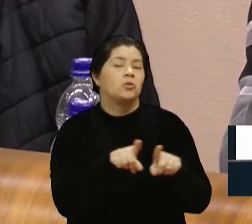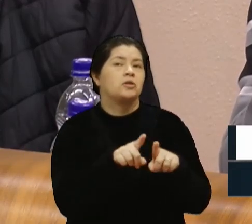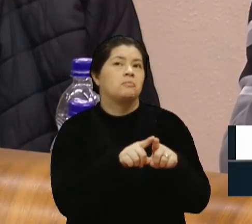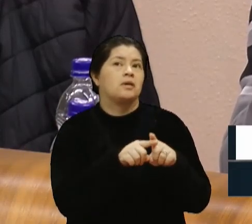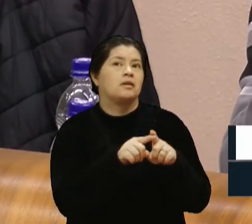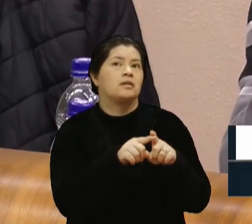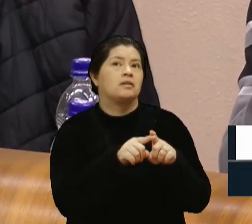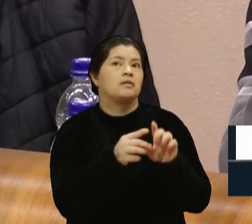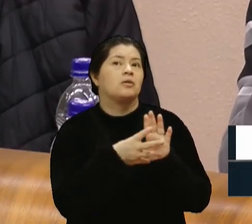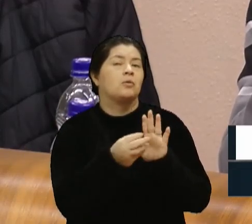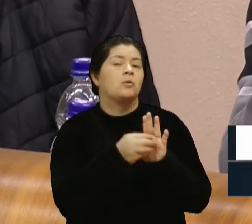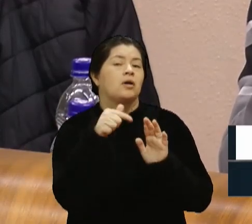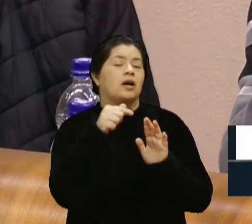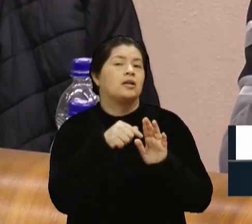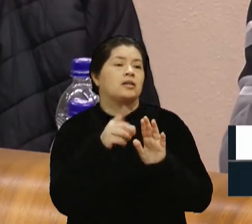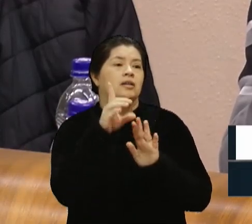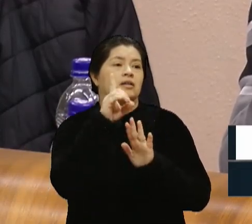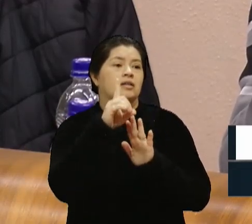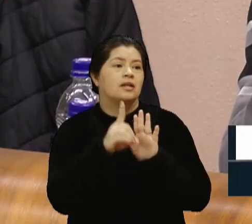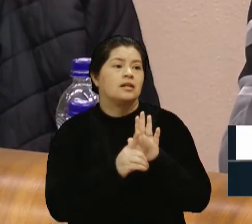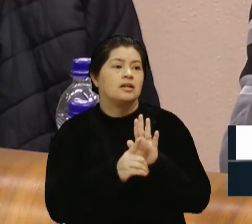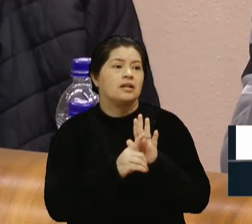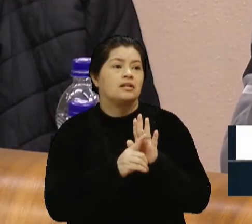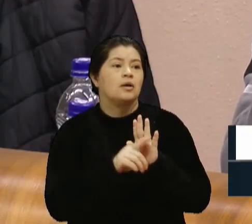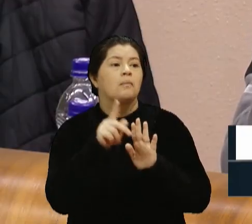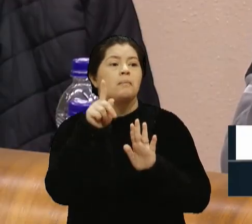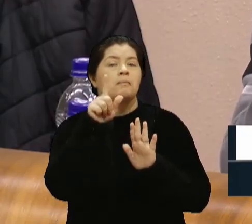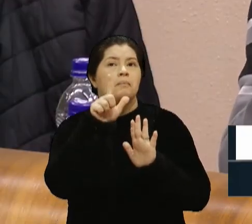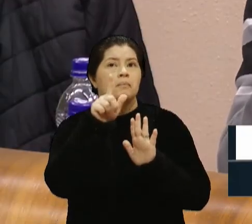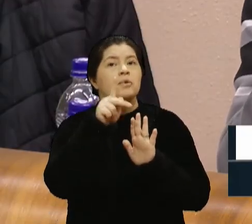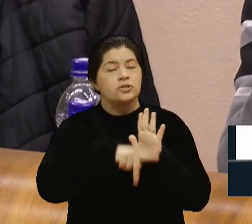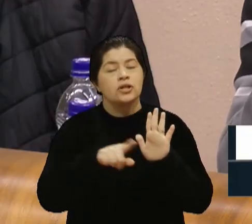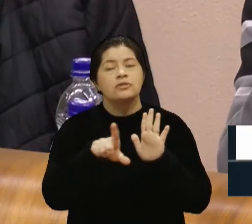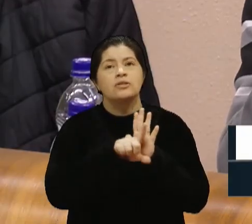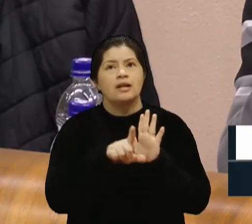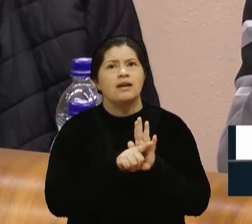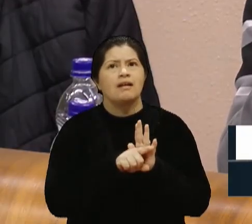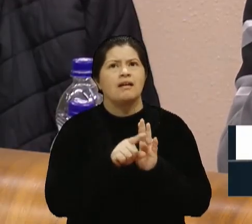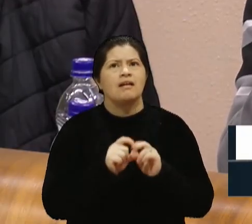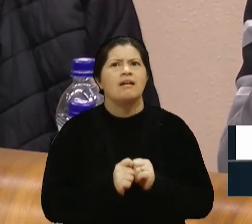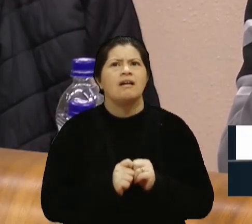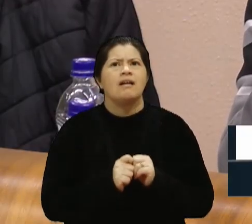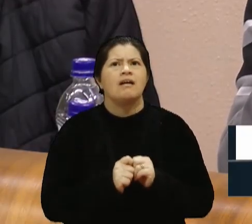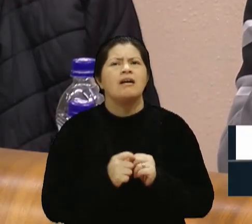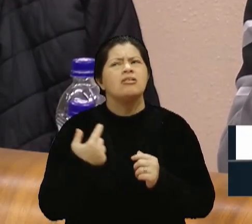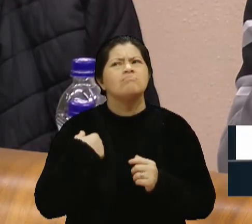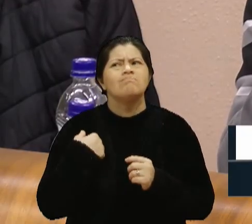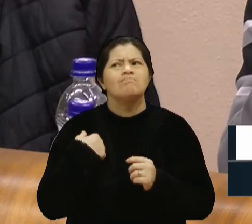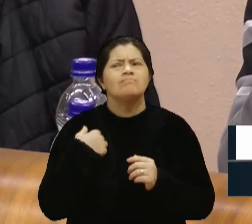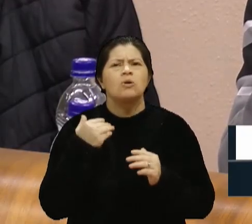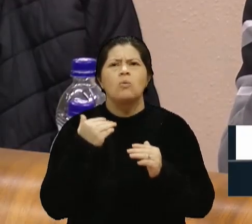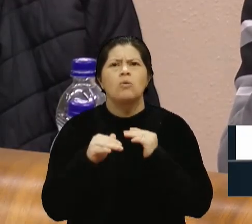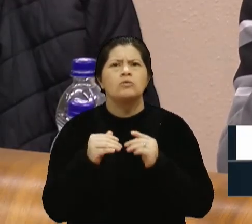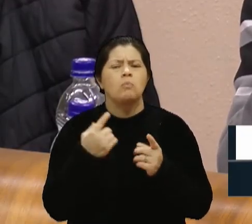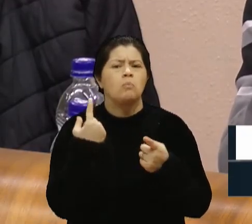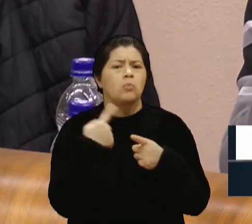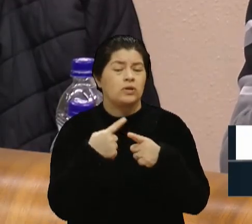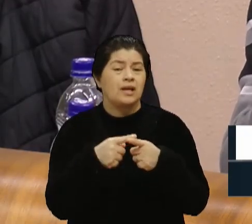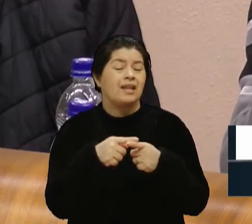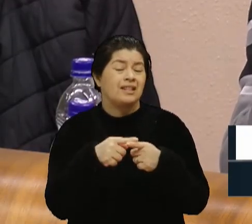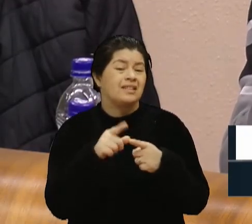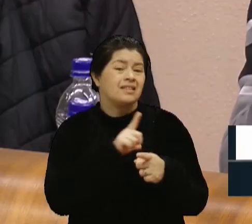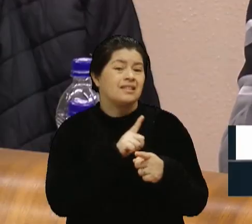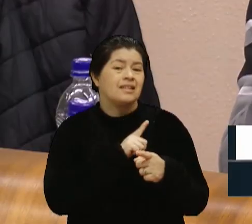um decreto aqui, né? Projeto de lei. Sabe que é uma coisa que eu realmente discuto, porque tem muitos da população de rua, tu